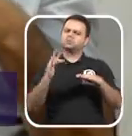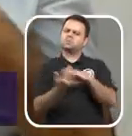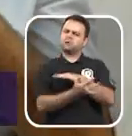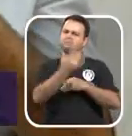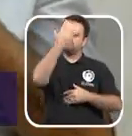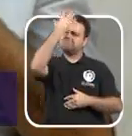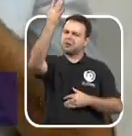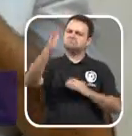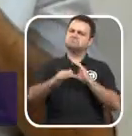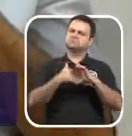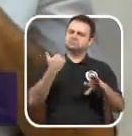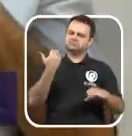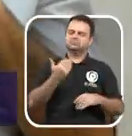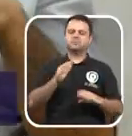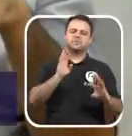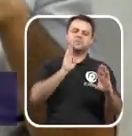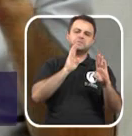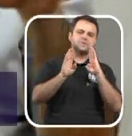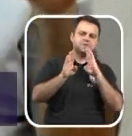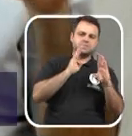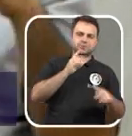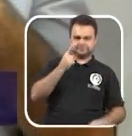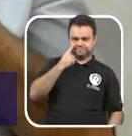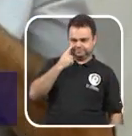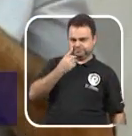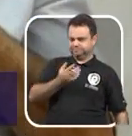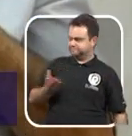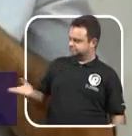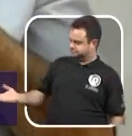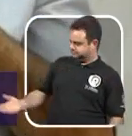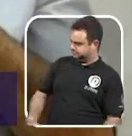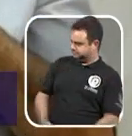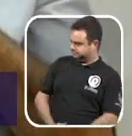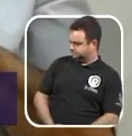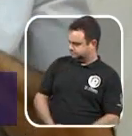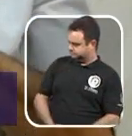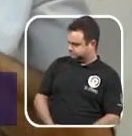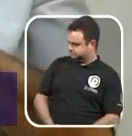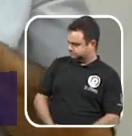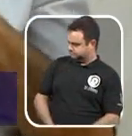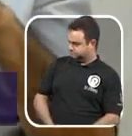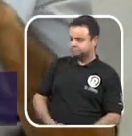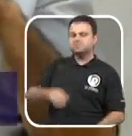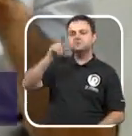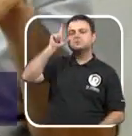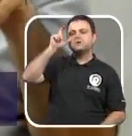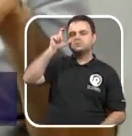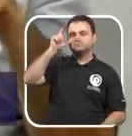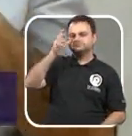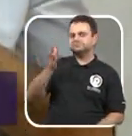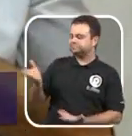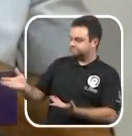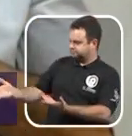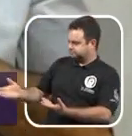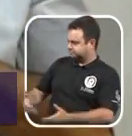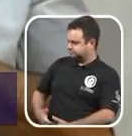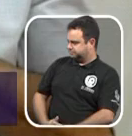mais fácil. Facebook é João Paulo Rilo mesmo. O Instagram é Sou João Paulo